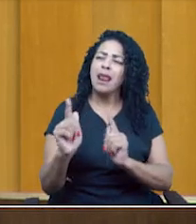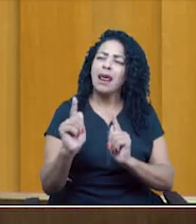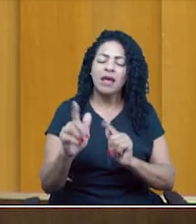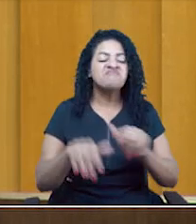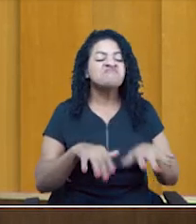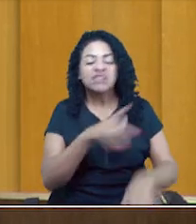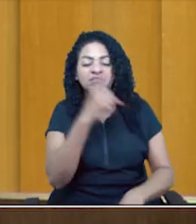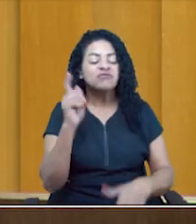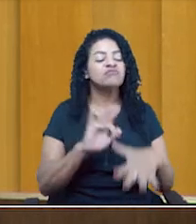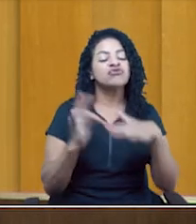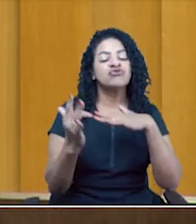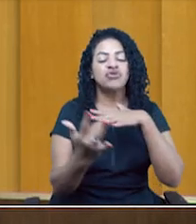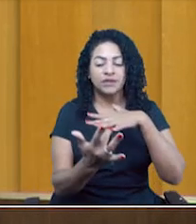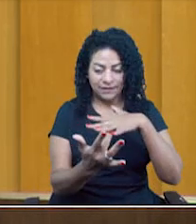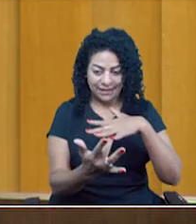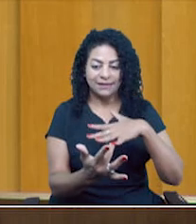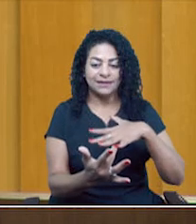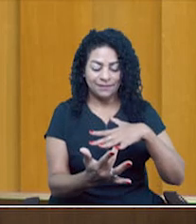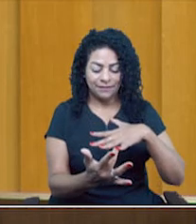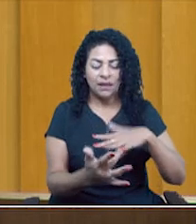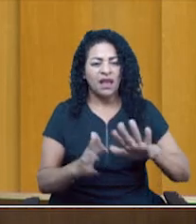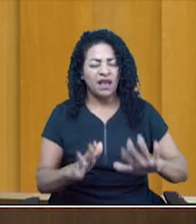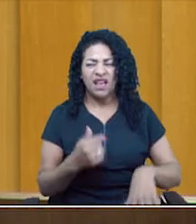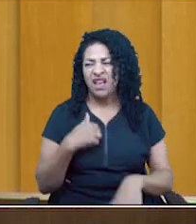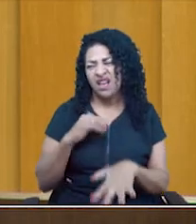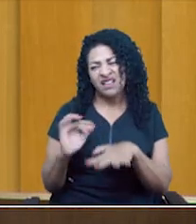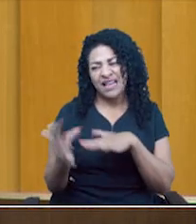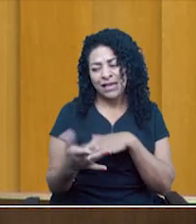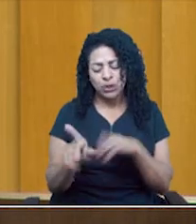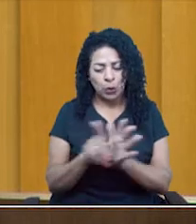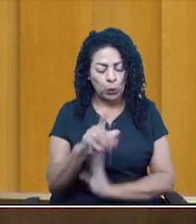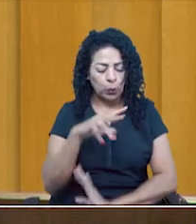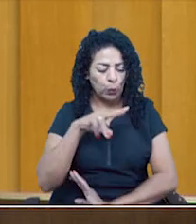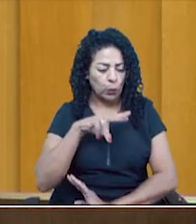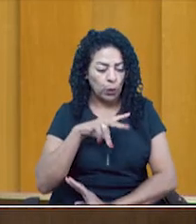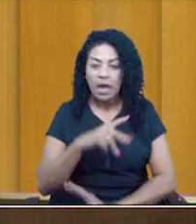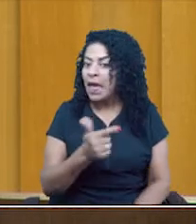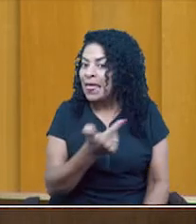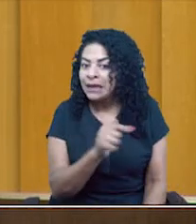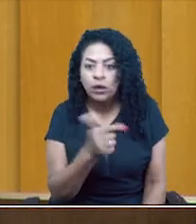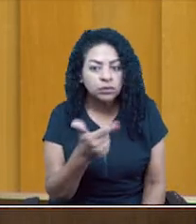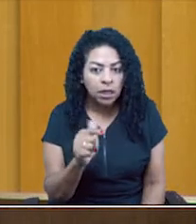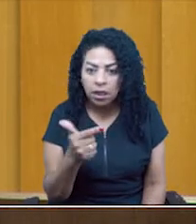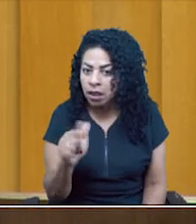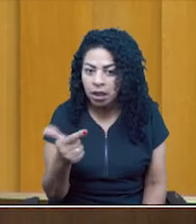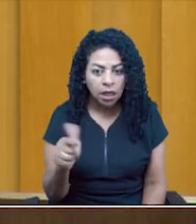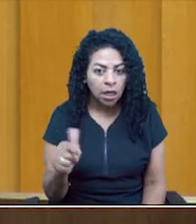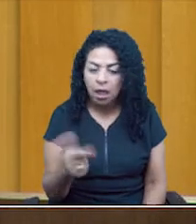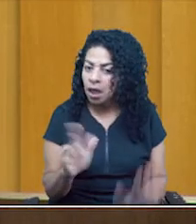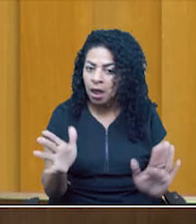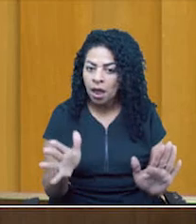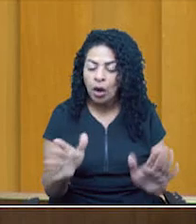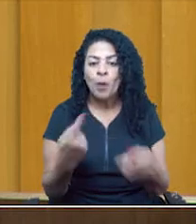sociais. Ah, mas a minha rede é privada. Não existe rede social privada. Porque tem o amigo do amigo do